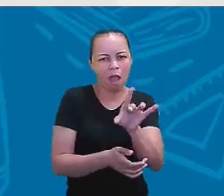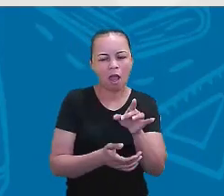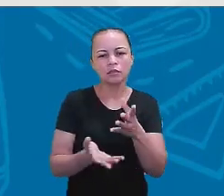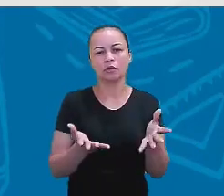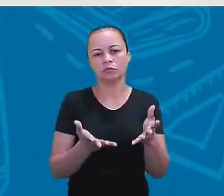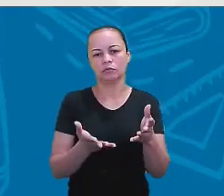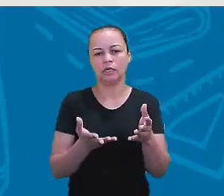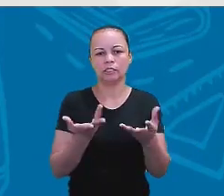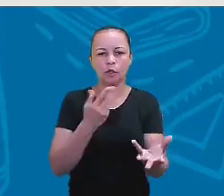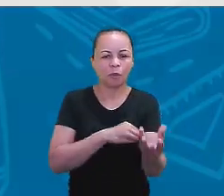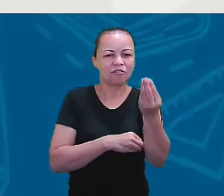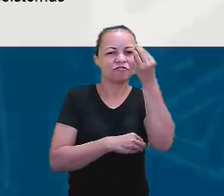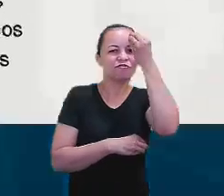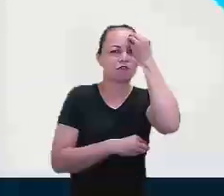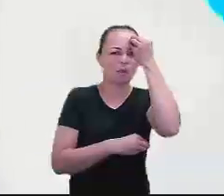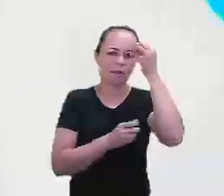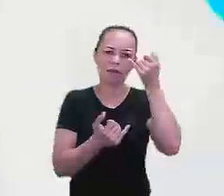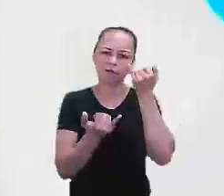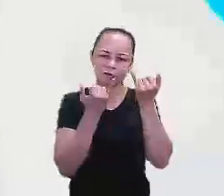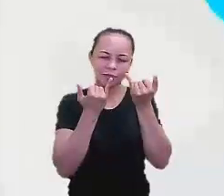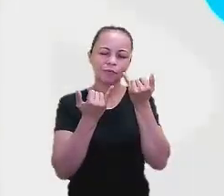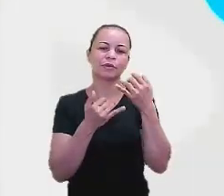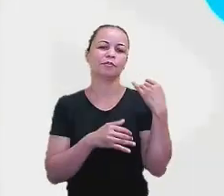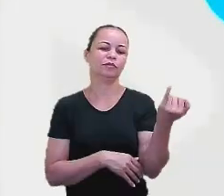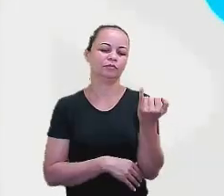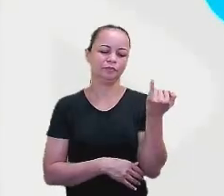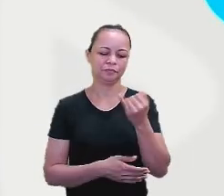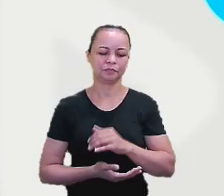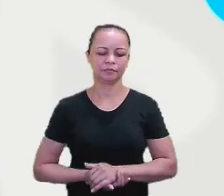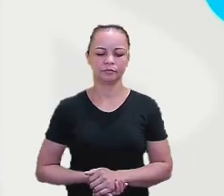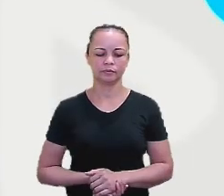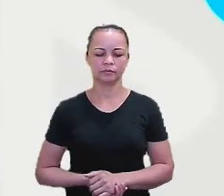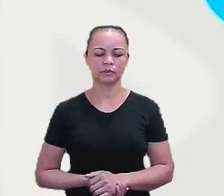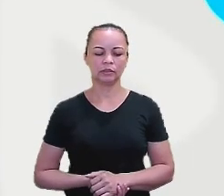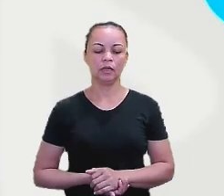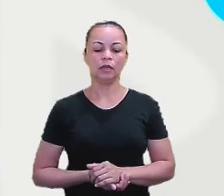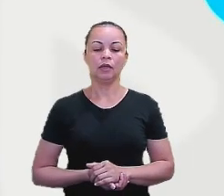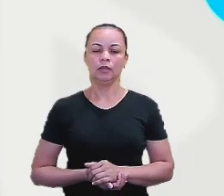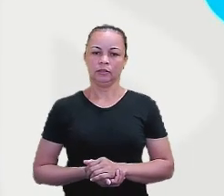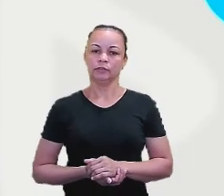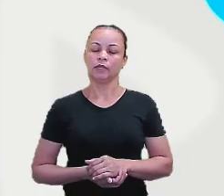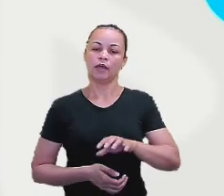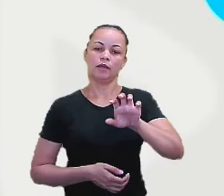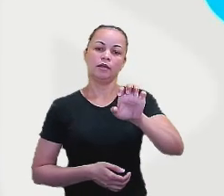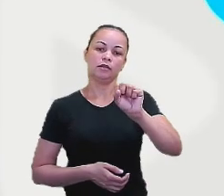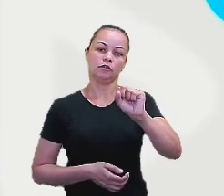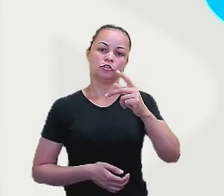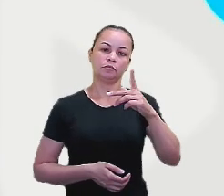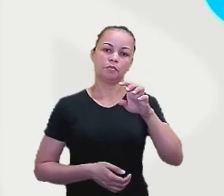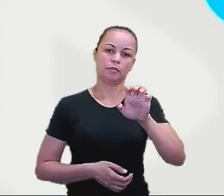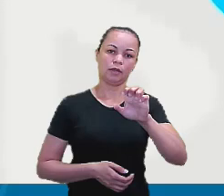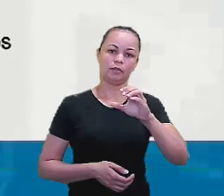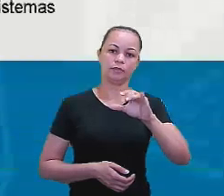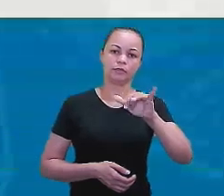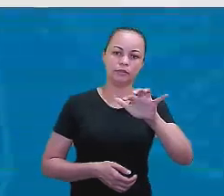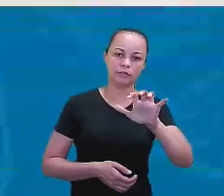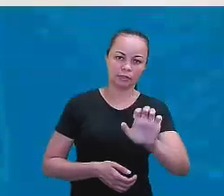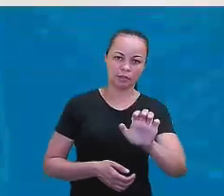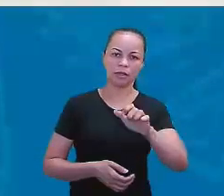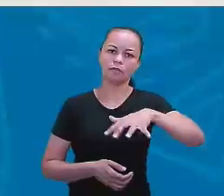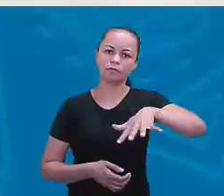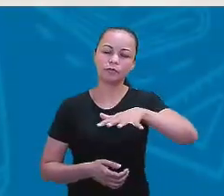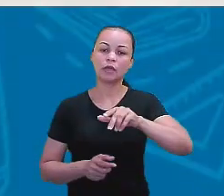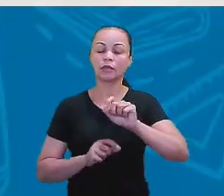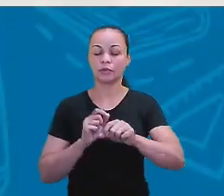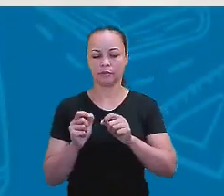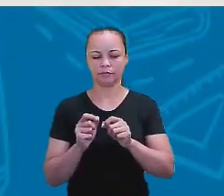essa informação, porque é muito, mas muito relevante. Volta aqui comigo. E aí a ideia de espécie. E eu queria chamar a atenção de vocês. Volta aqui